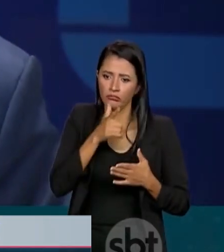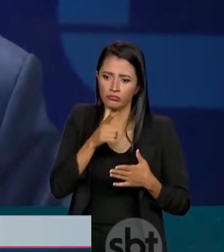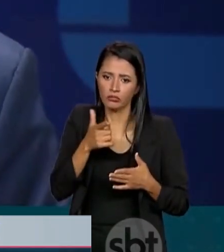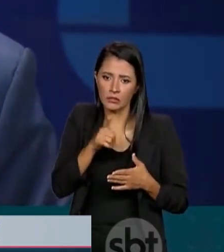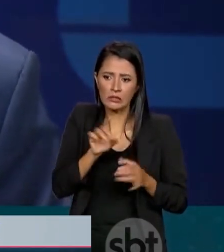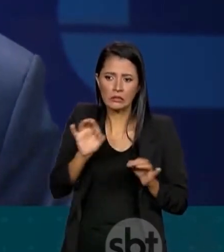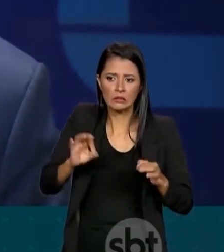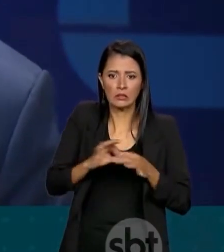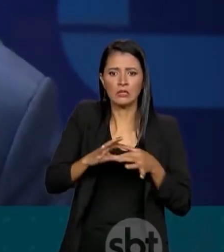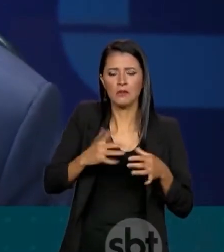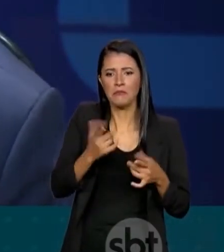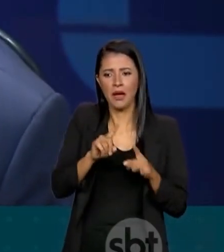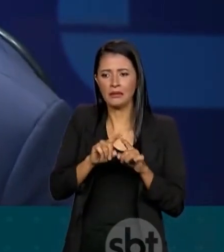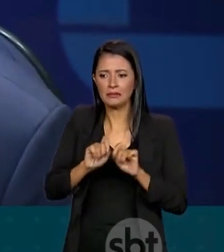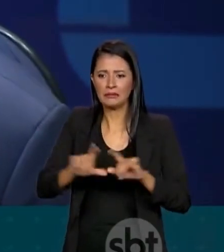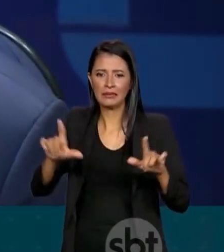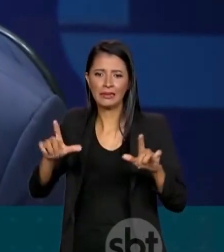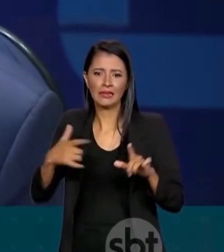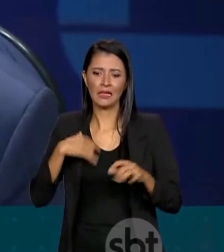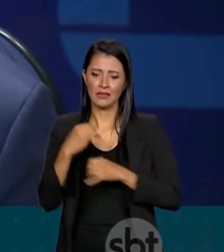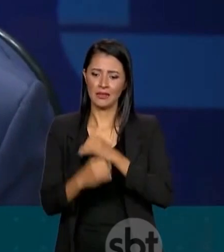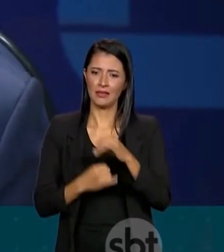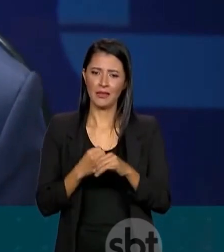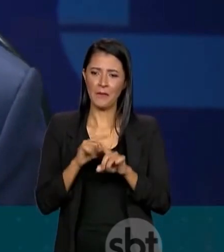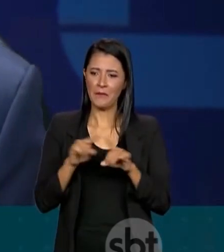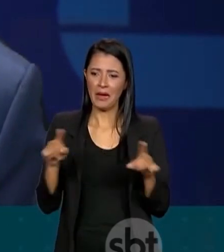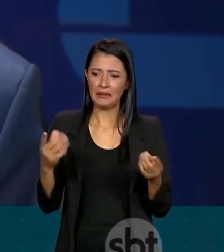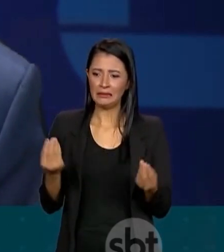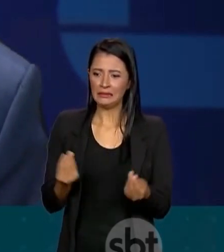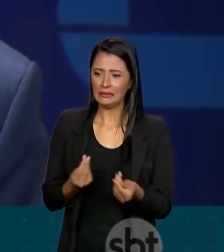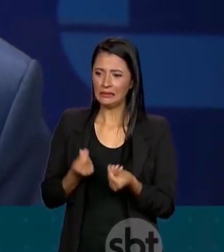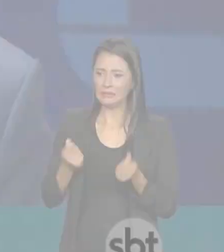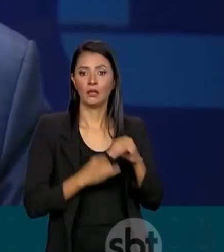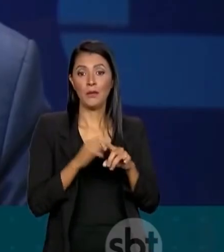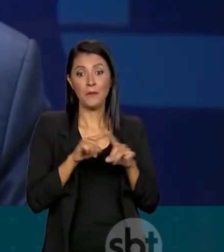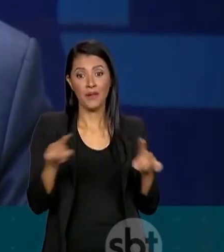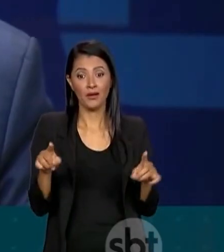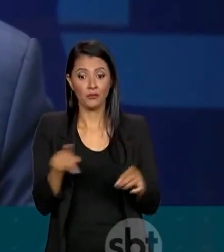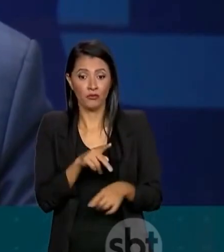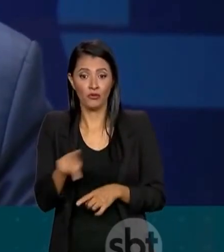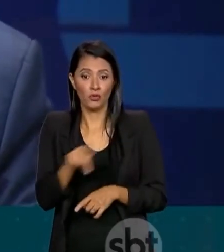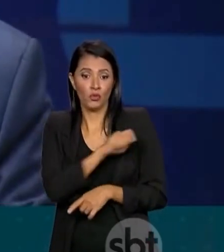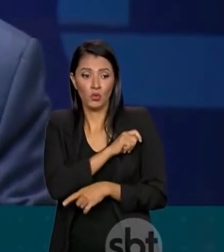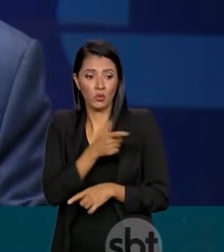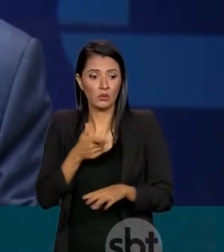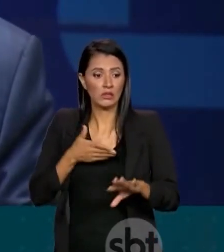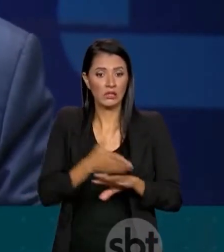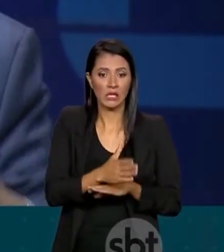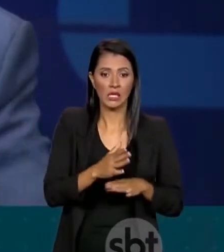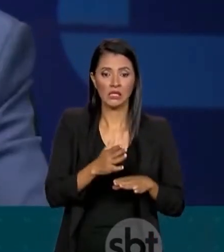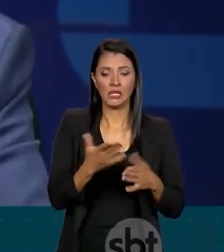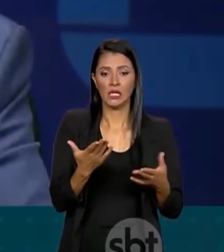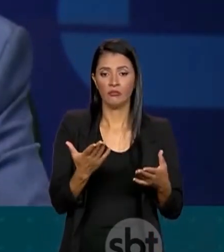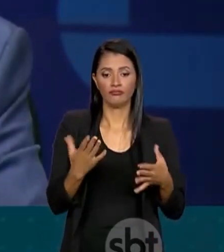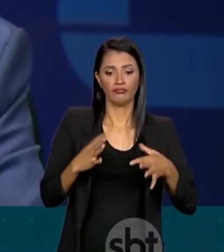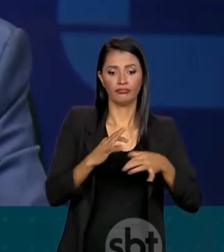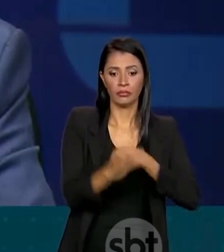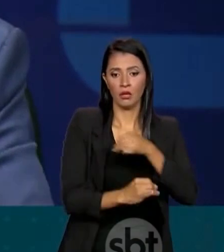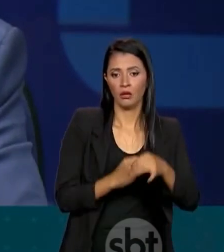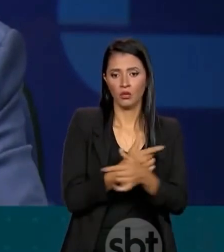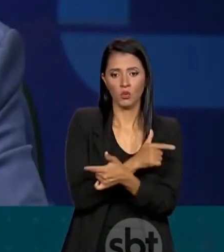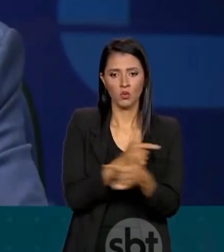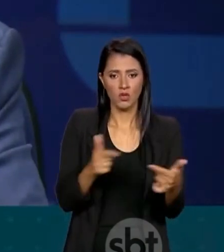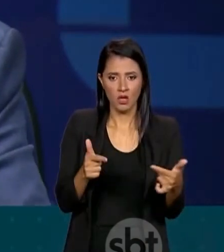abrir um vídeo por conta da do nível de qualidade da internet então quando a gente fala em conectividade não é só